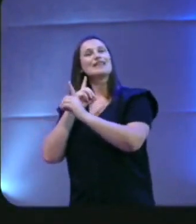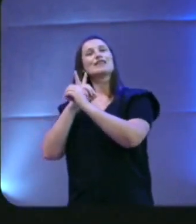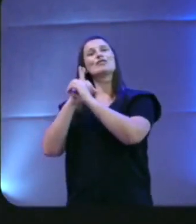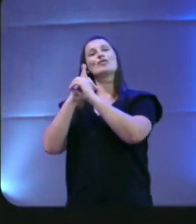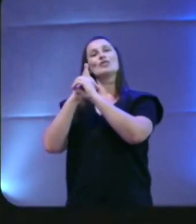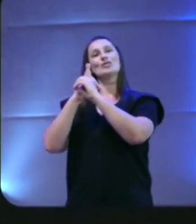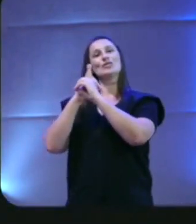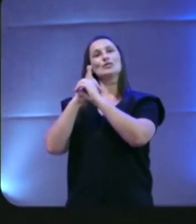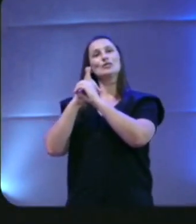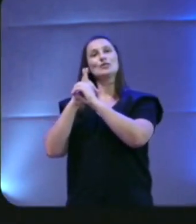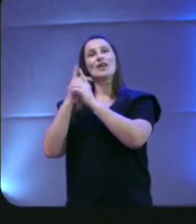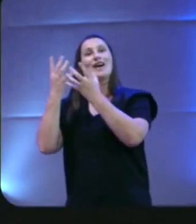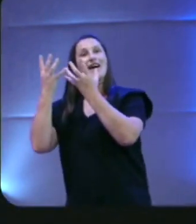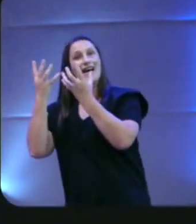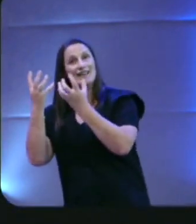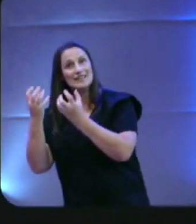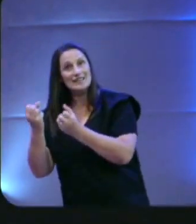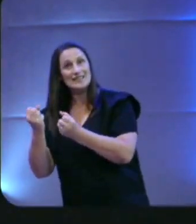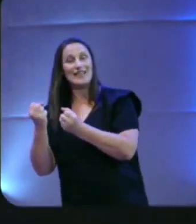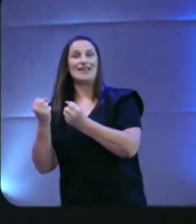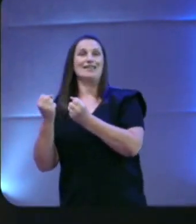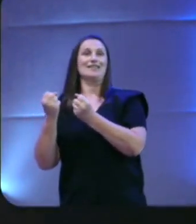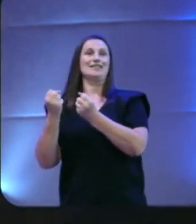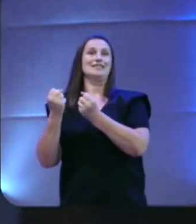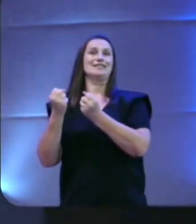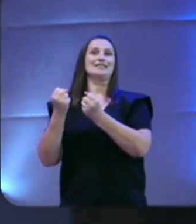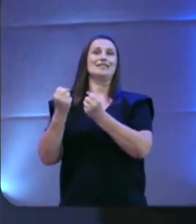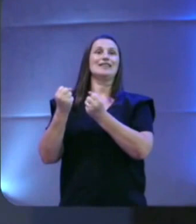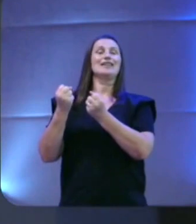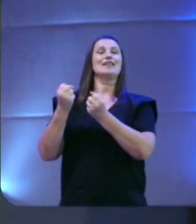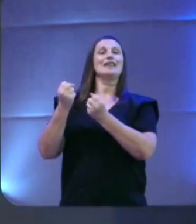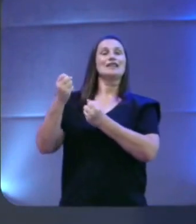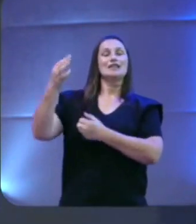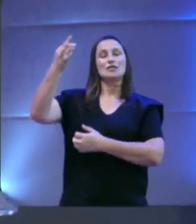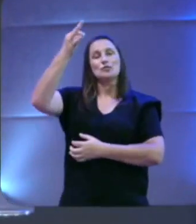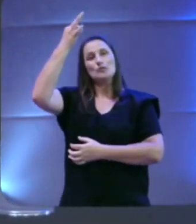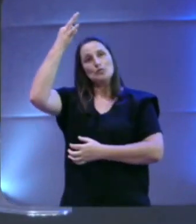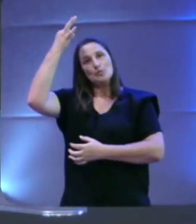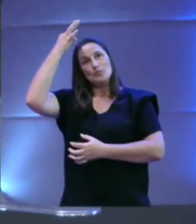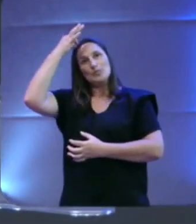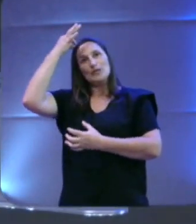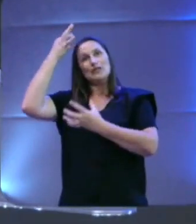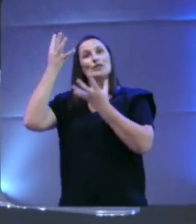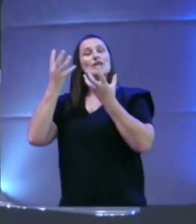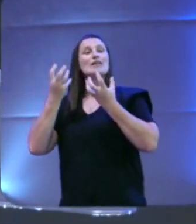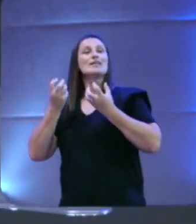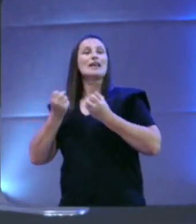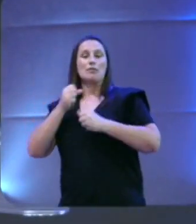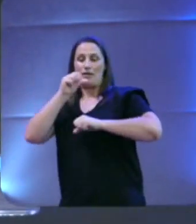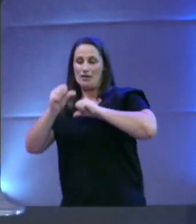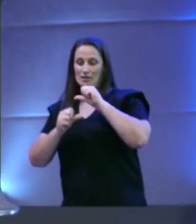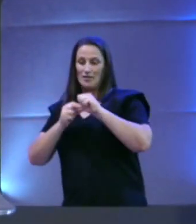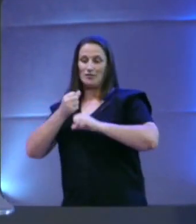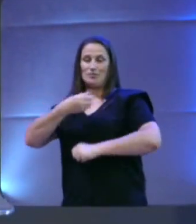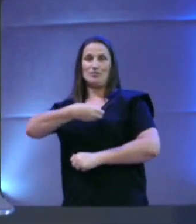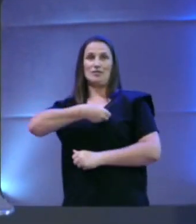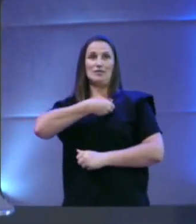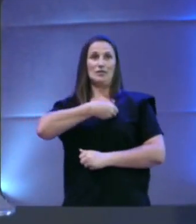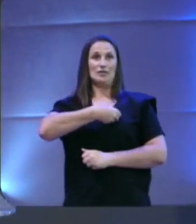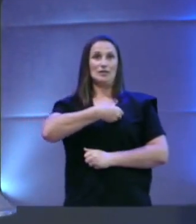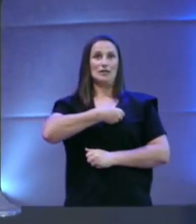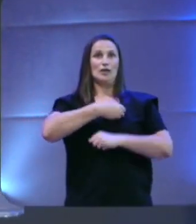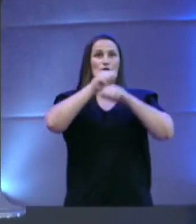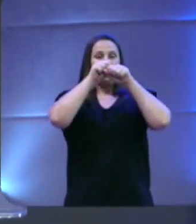anunciada, Cornélio aceita essa mensagem, recebe o Espírito Santo de Deus, a sua vida é transformada. E aí então, essa mensagem